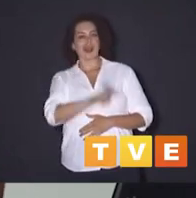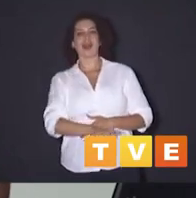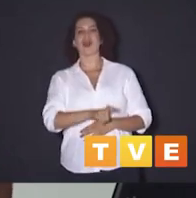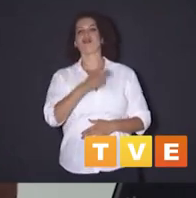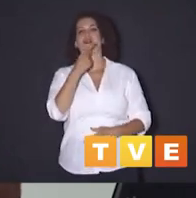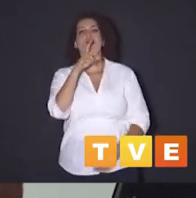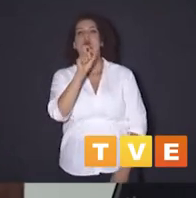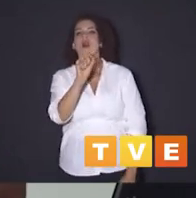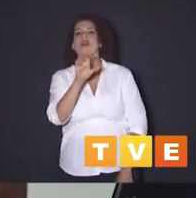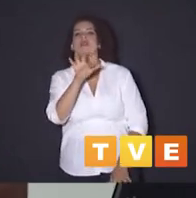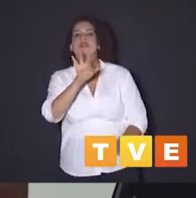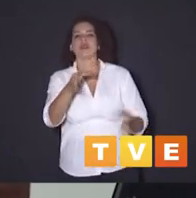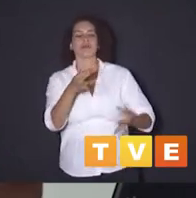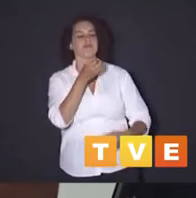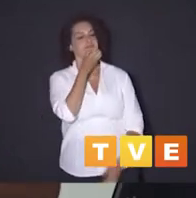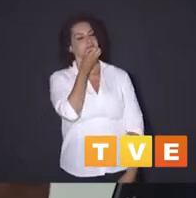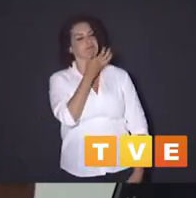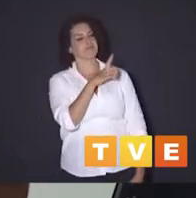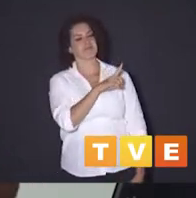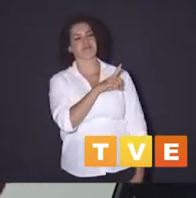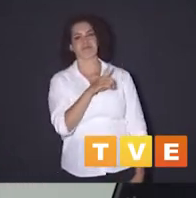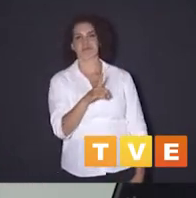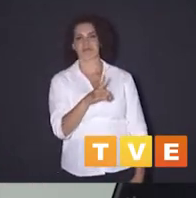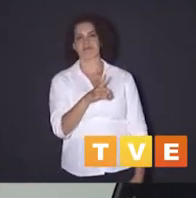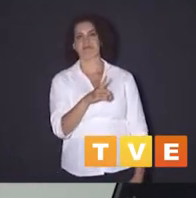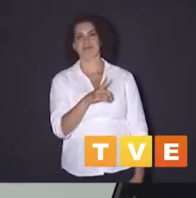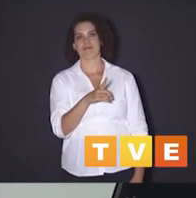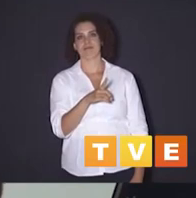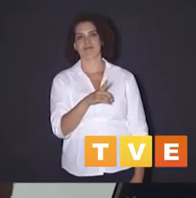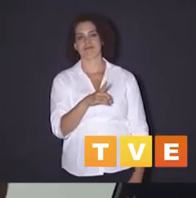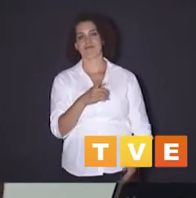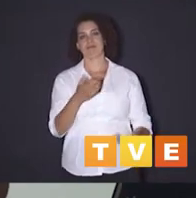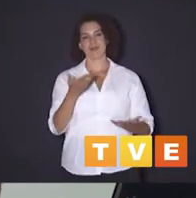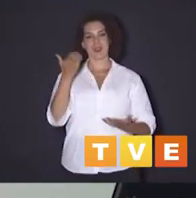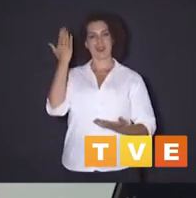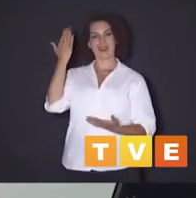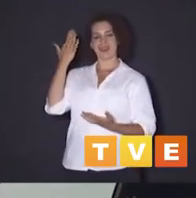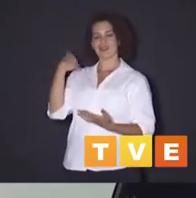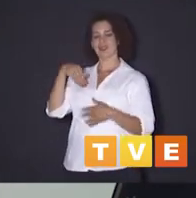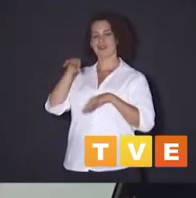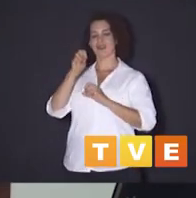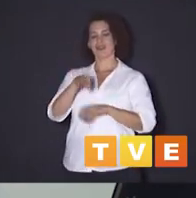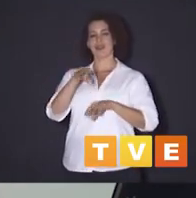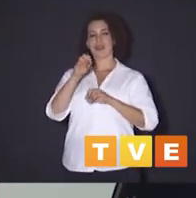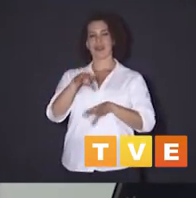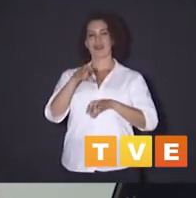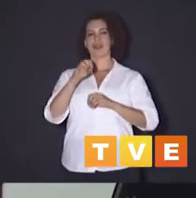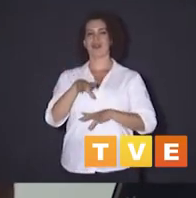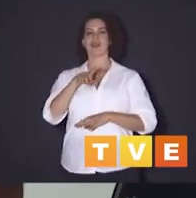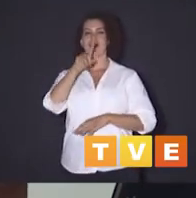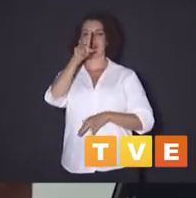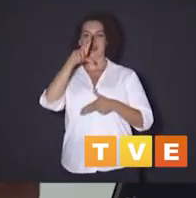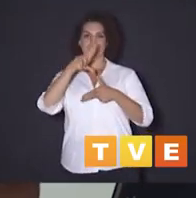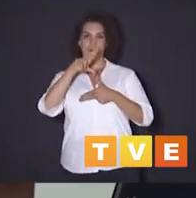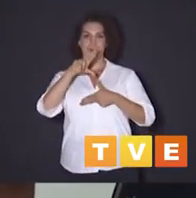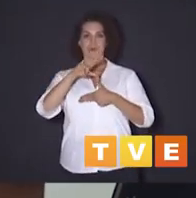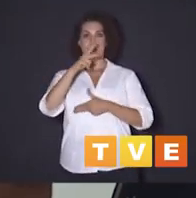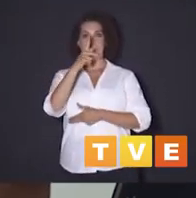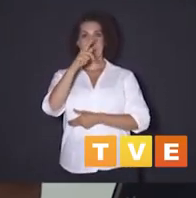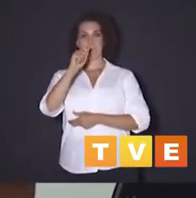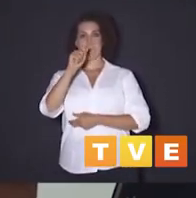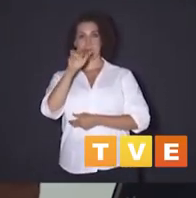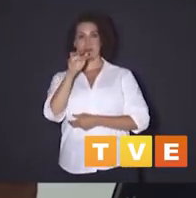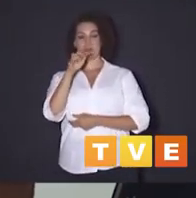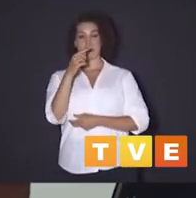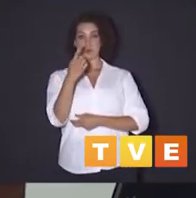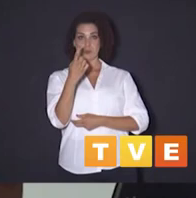dia enquanto a gente dava aula no paf um nosso curso ocupa muito as salas do do parrinho na